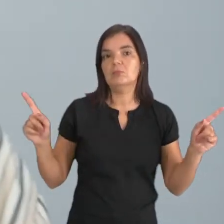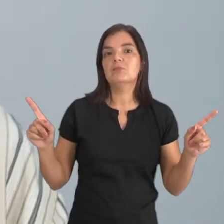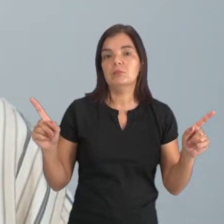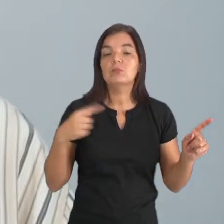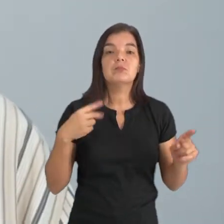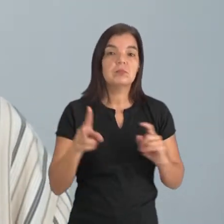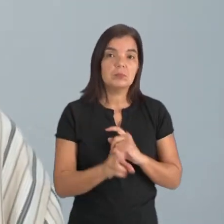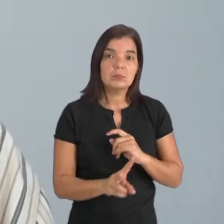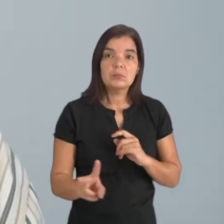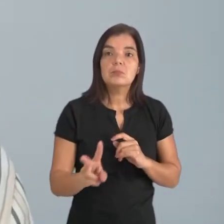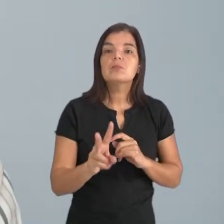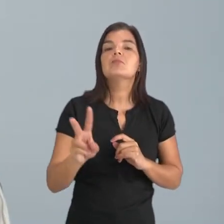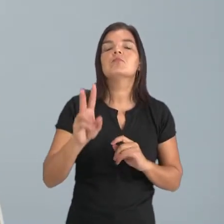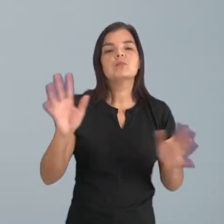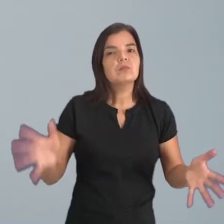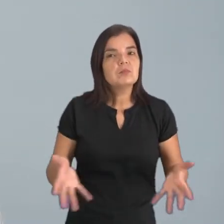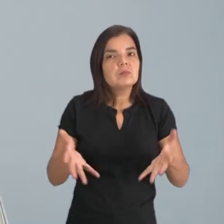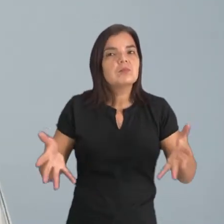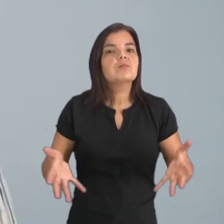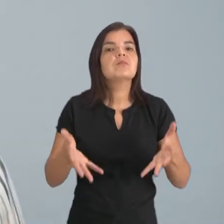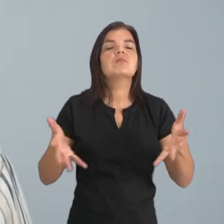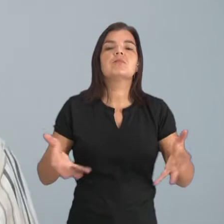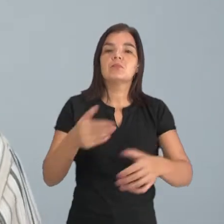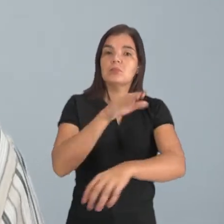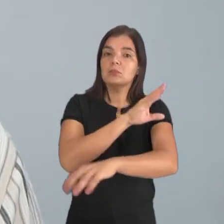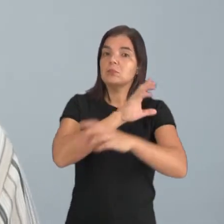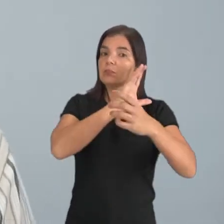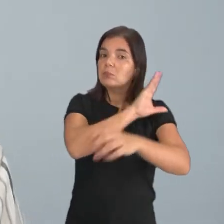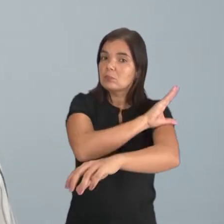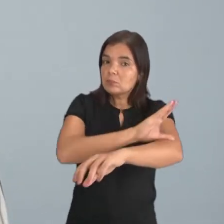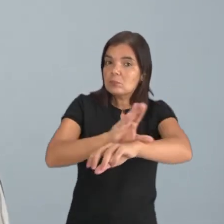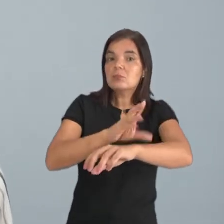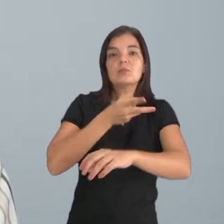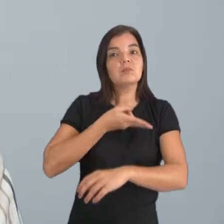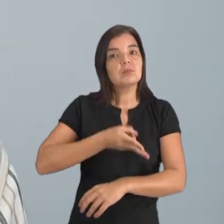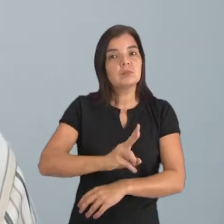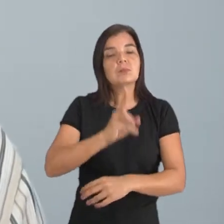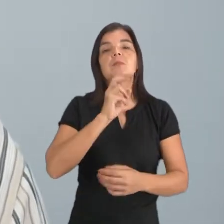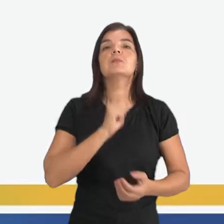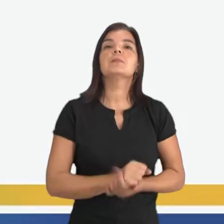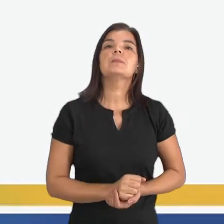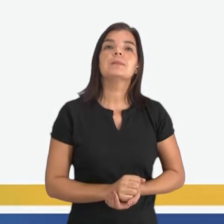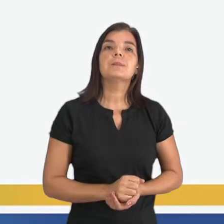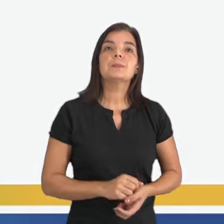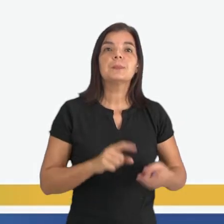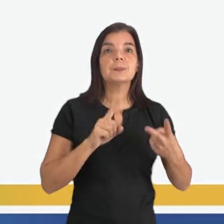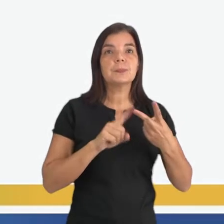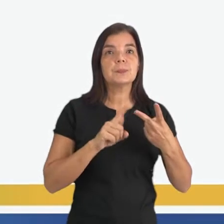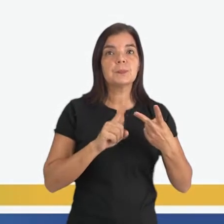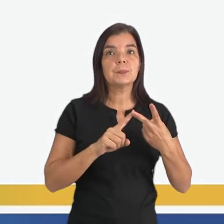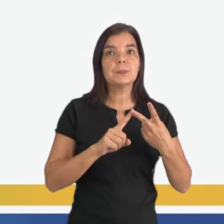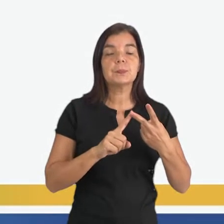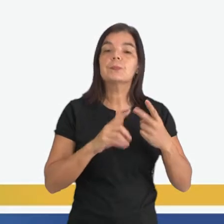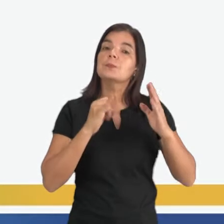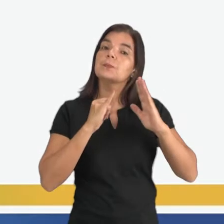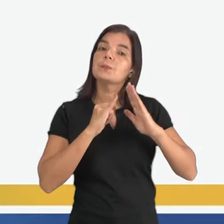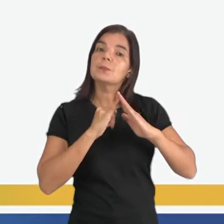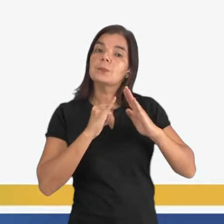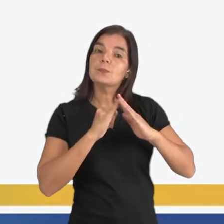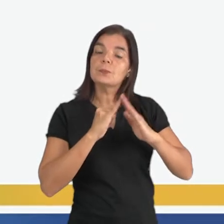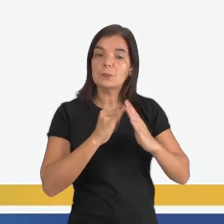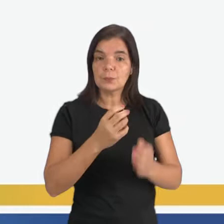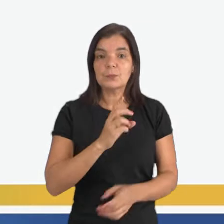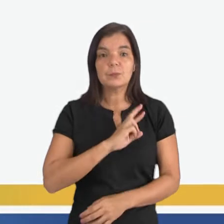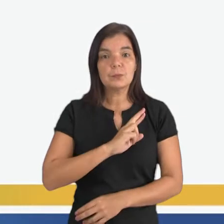eles valorizam, incentivam que essa cultura permaneça. Tá? No caso das instituições